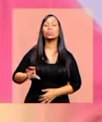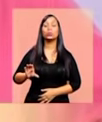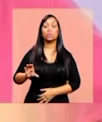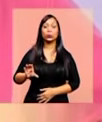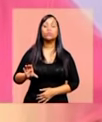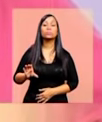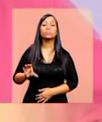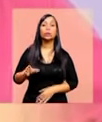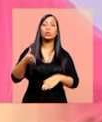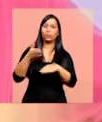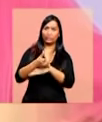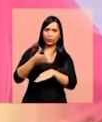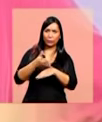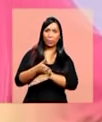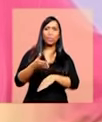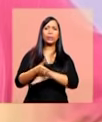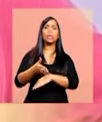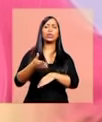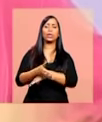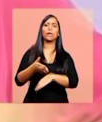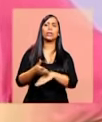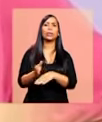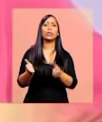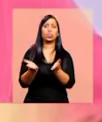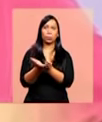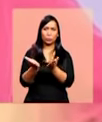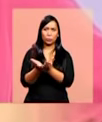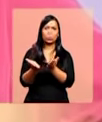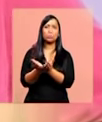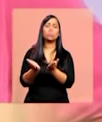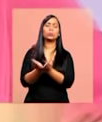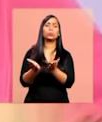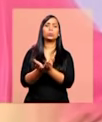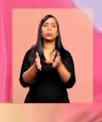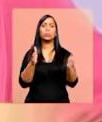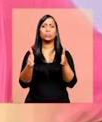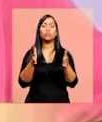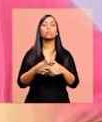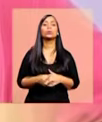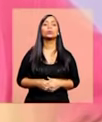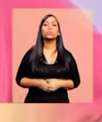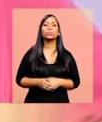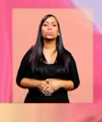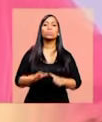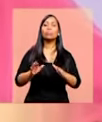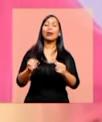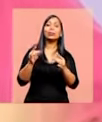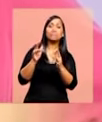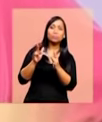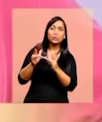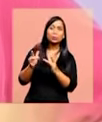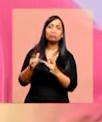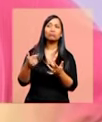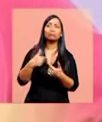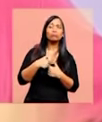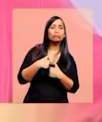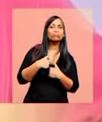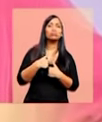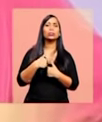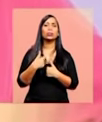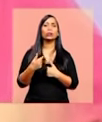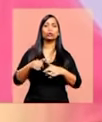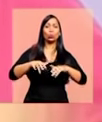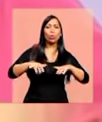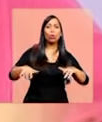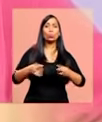católica, frequentei o protestantismo, né, também, os evangélicos por um tempo, mas me identifiquei. Eu cheguei